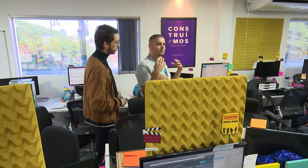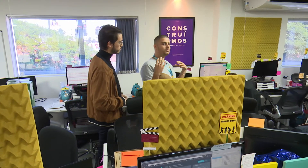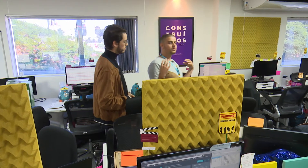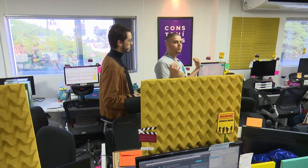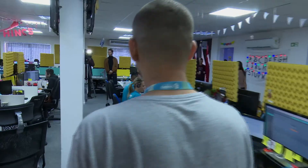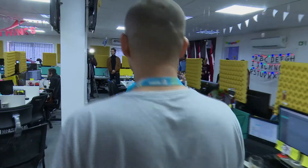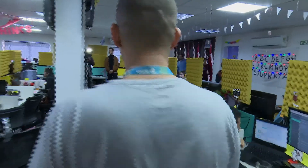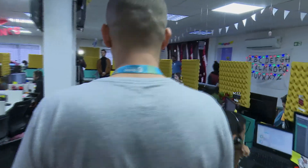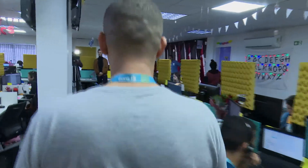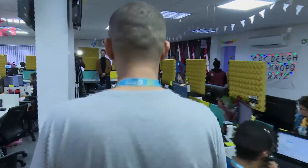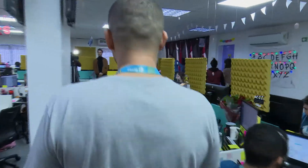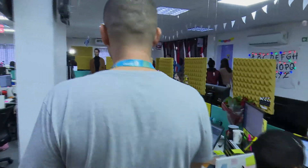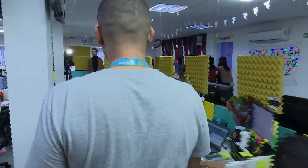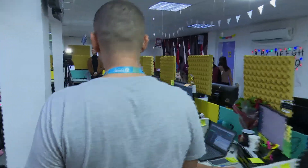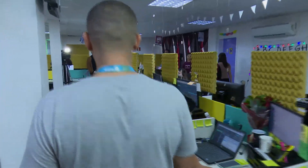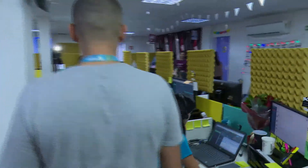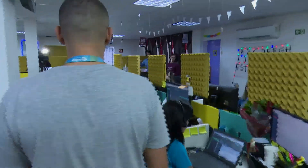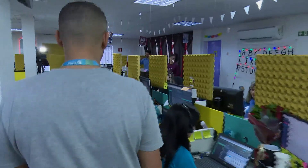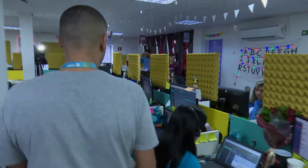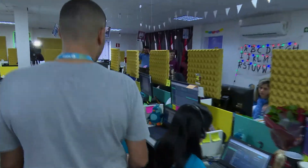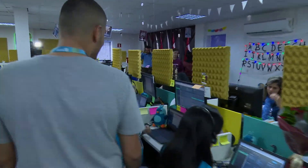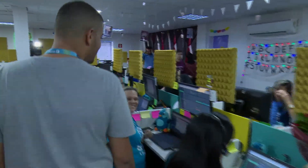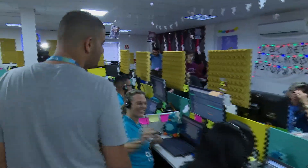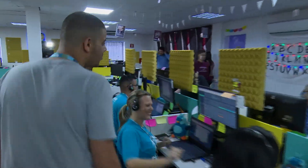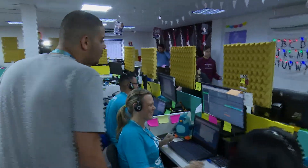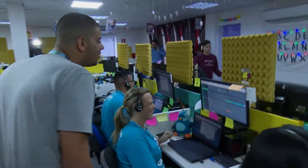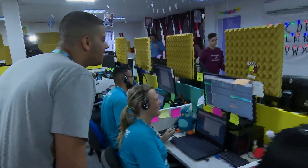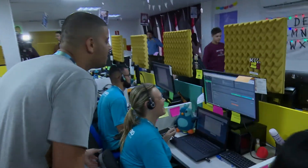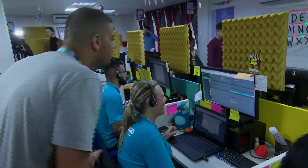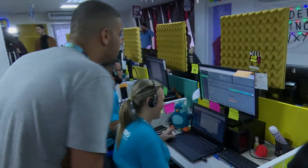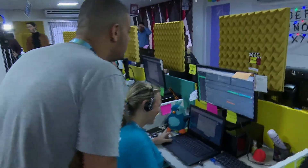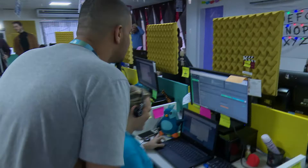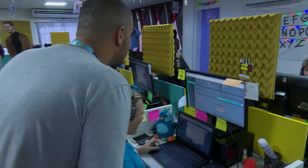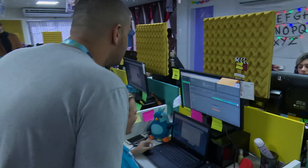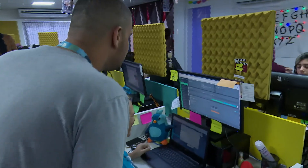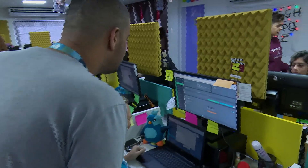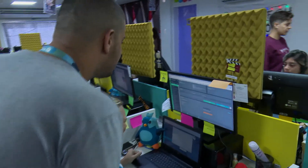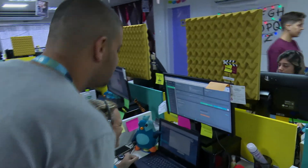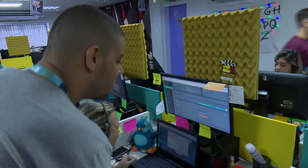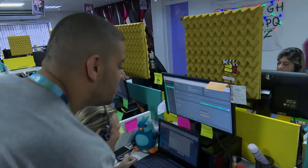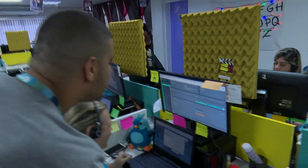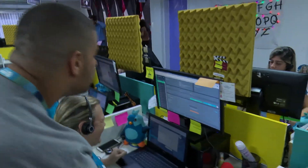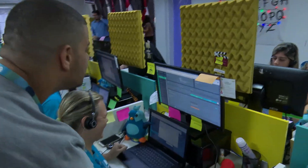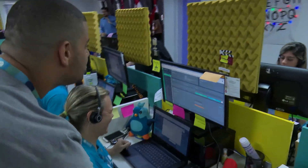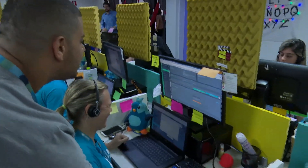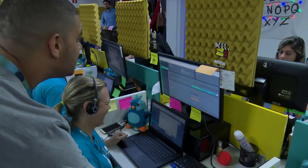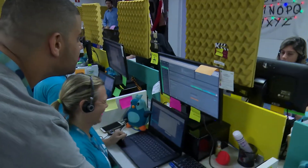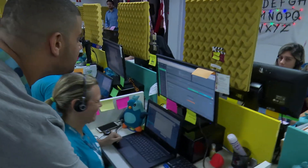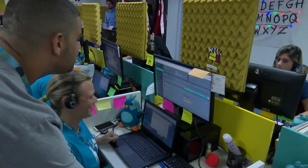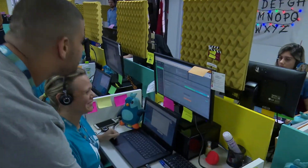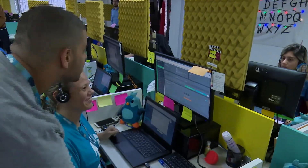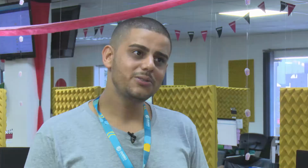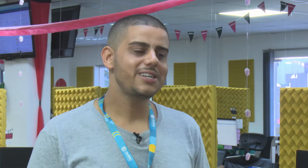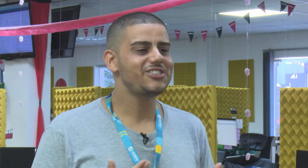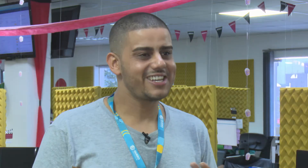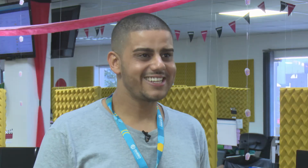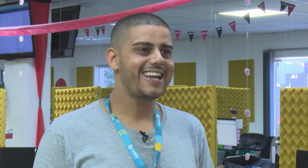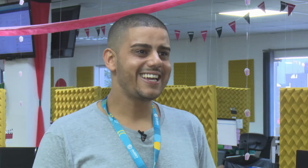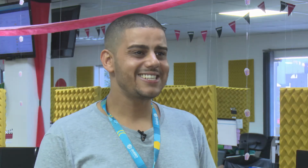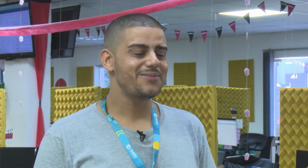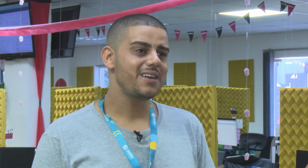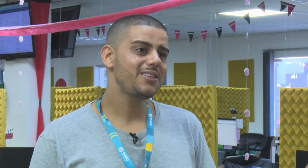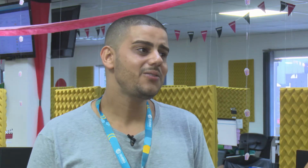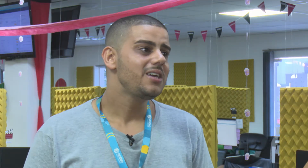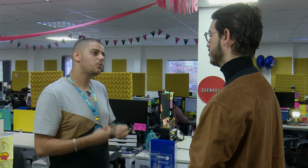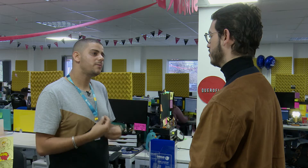transformar o trabalho em algo poderoso. Hoje eu tenho 152 funcionários abaixo de mim, é o maior setor da empresa por enquanto, né? A gente ainda está